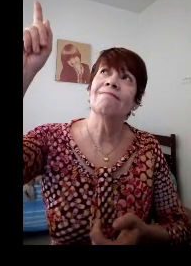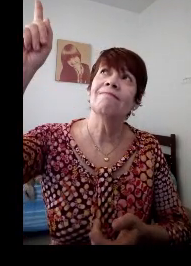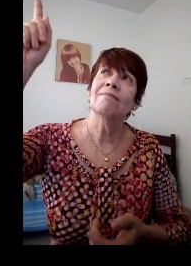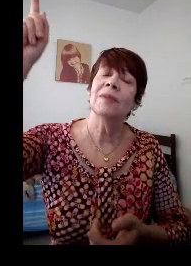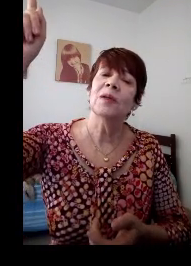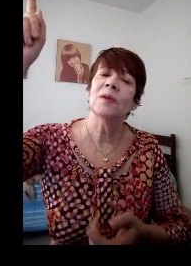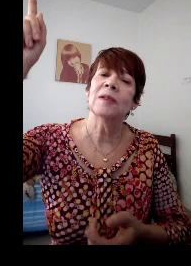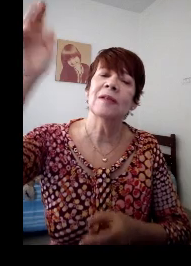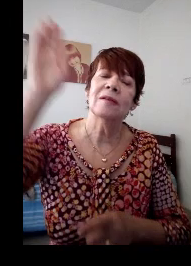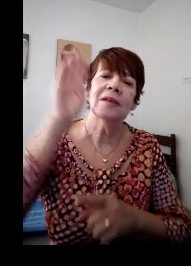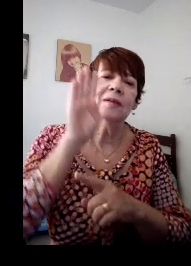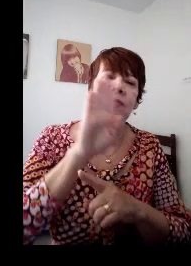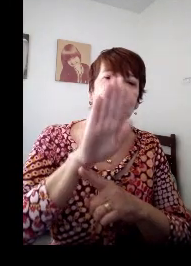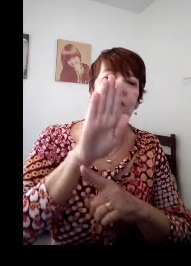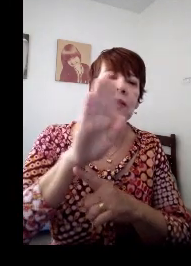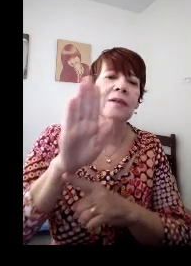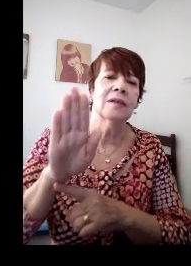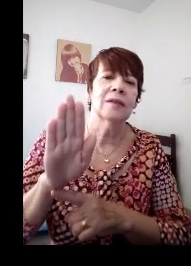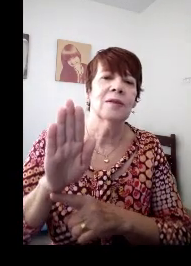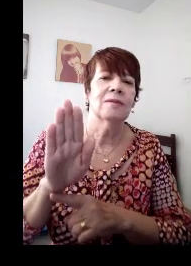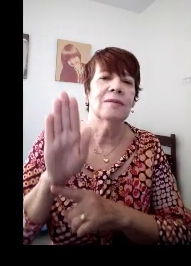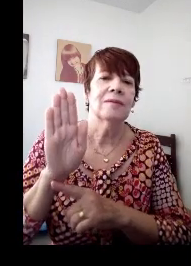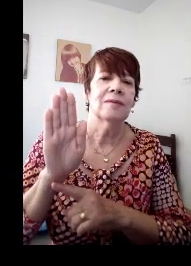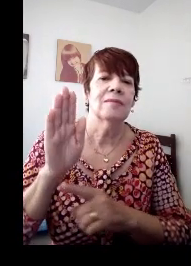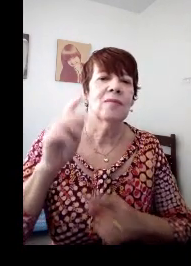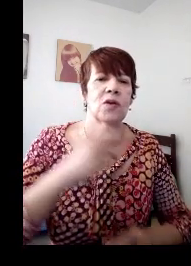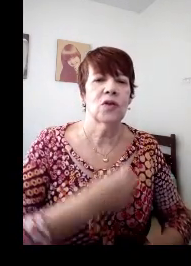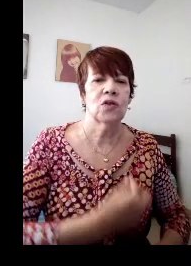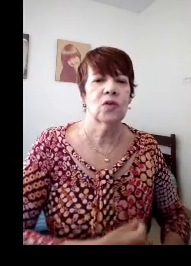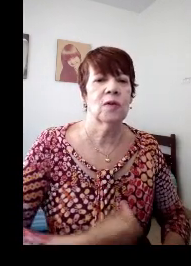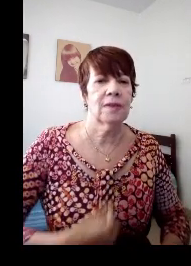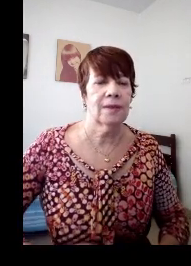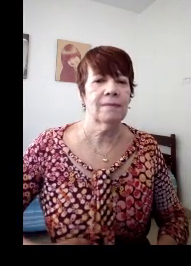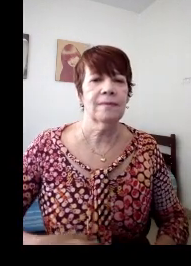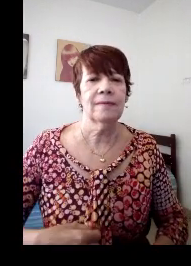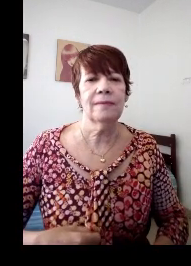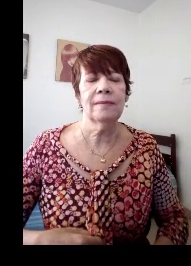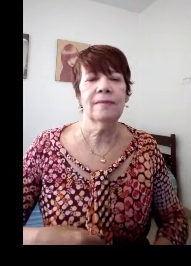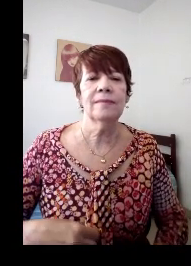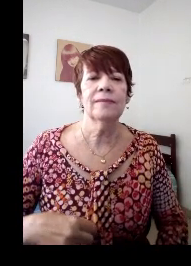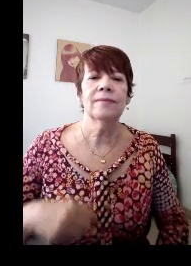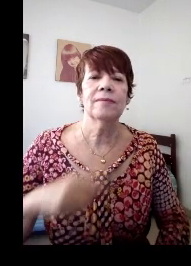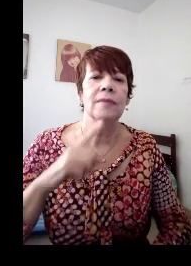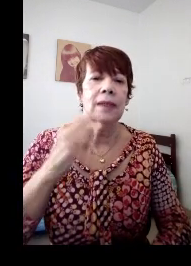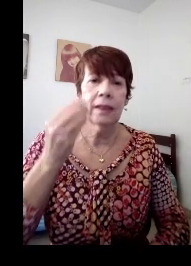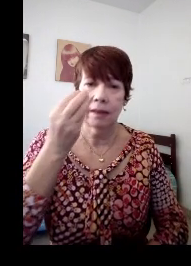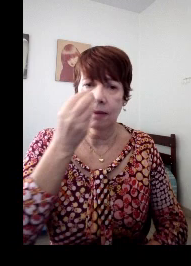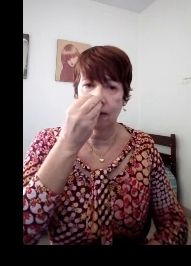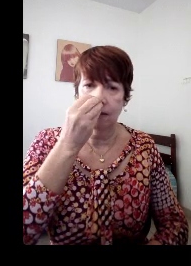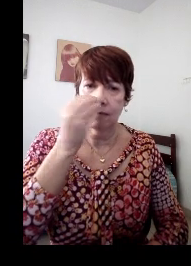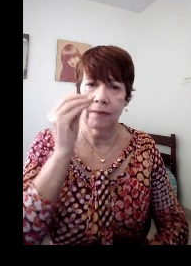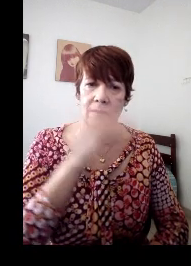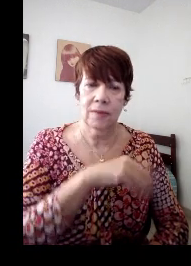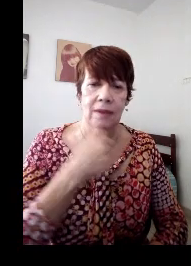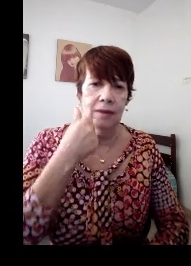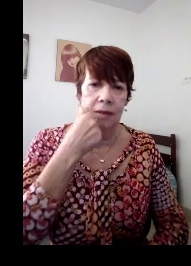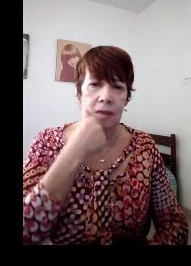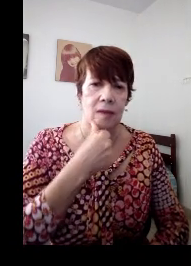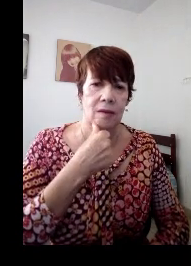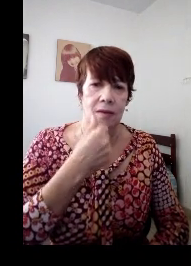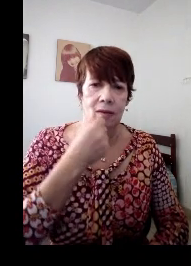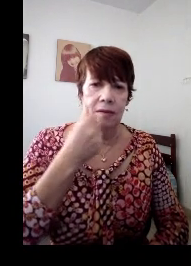naquele momento, ela sentindo-se rejeitada, ela arma, né?